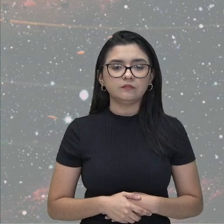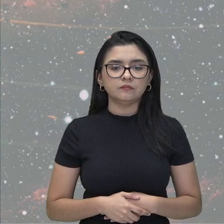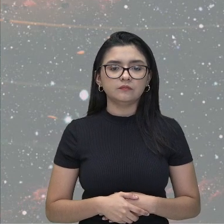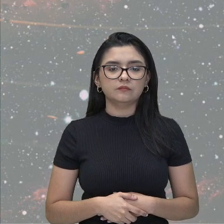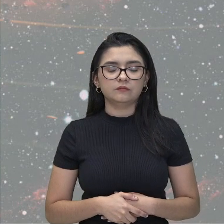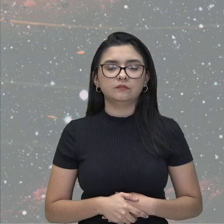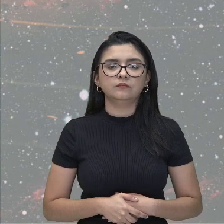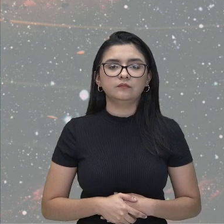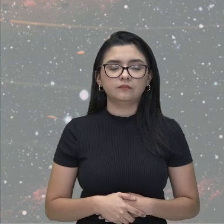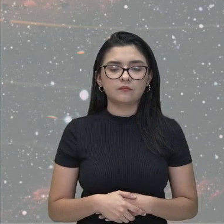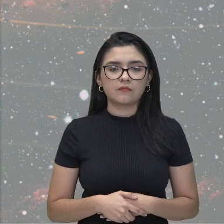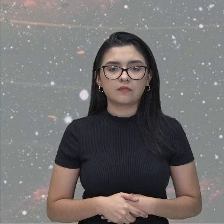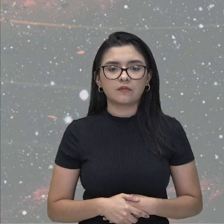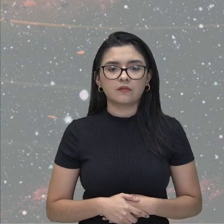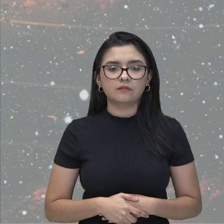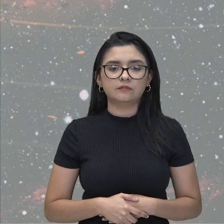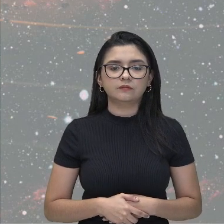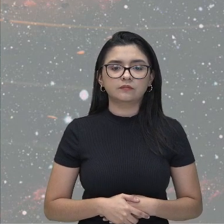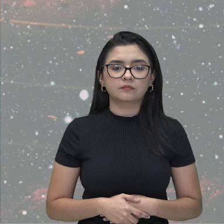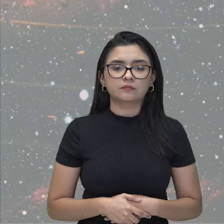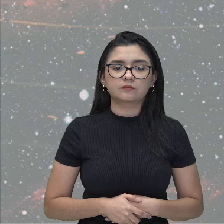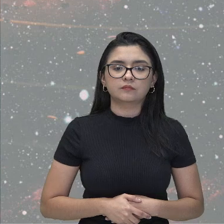marit saturn